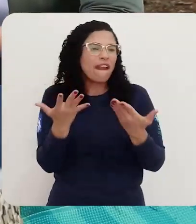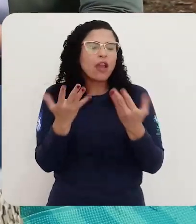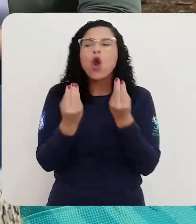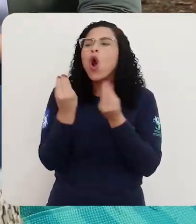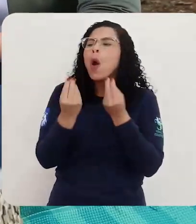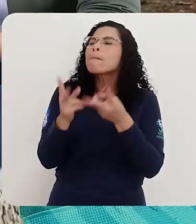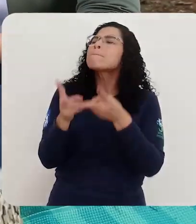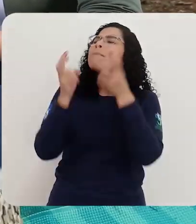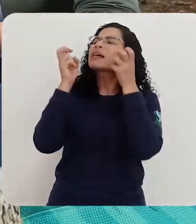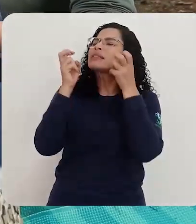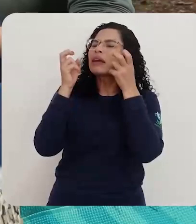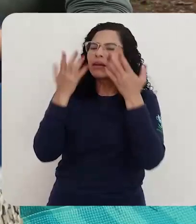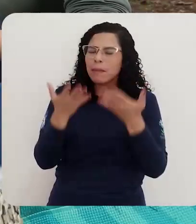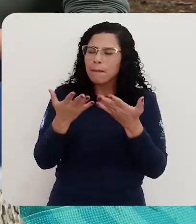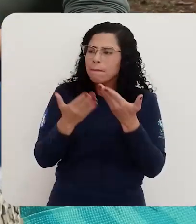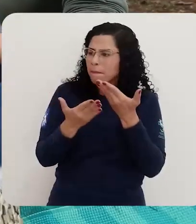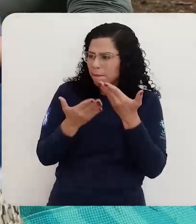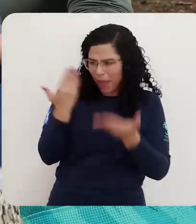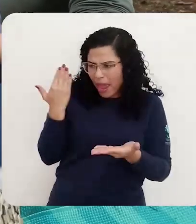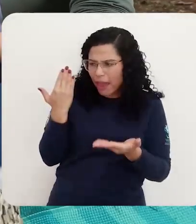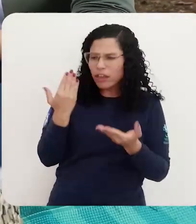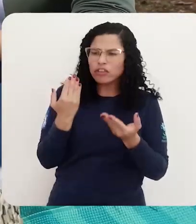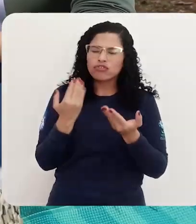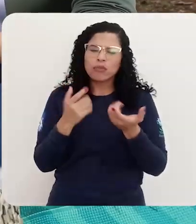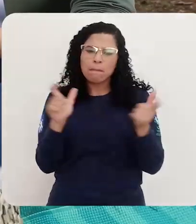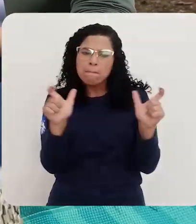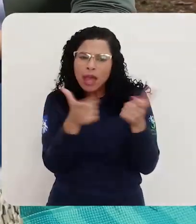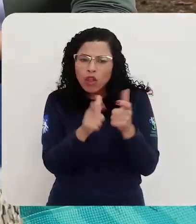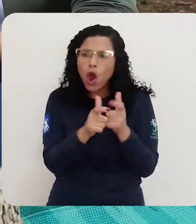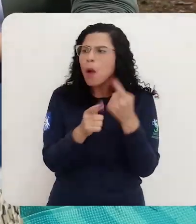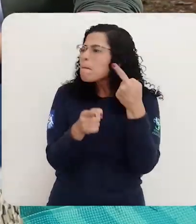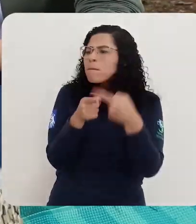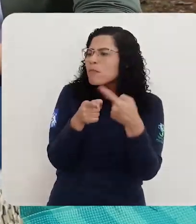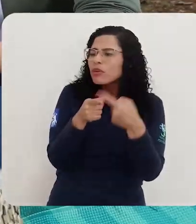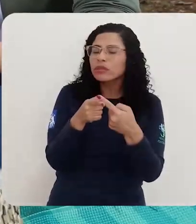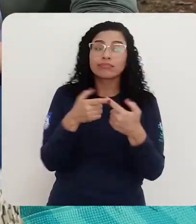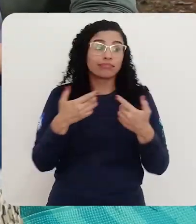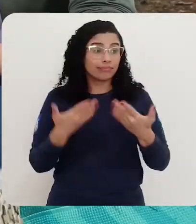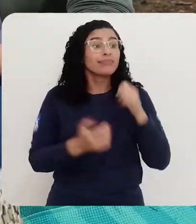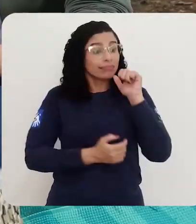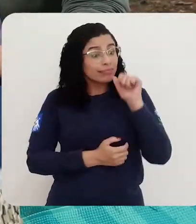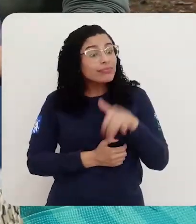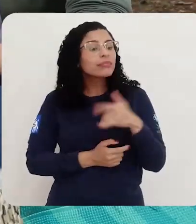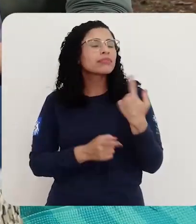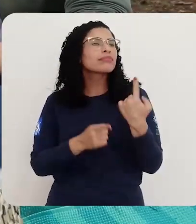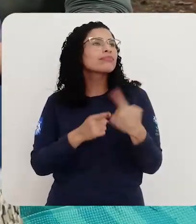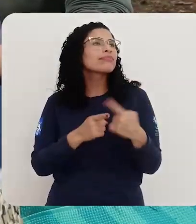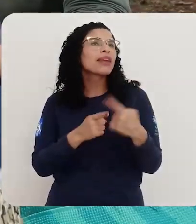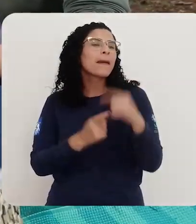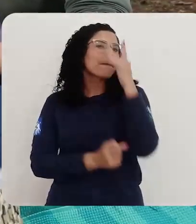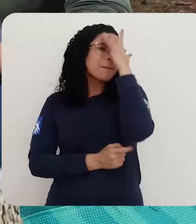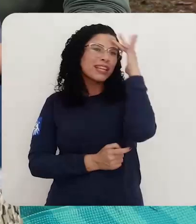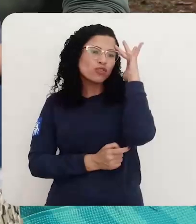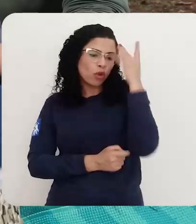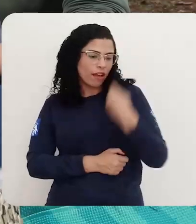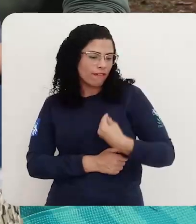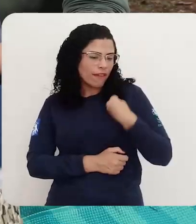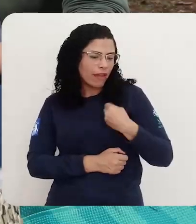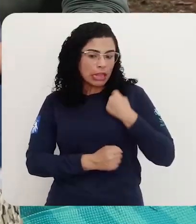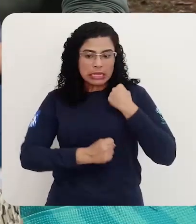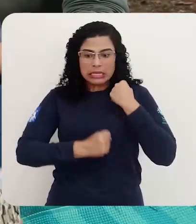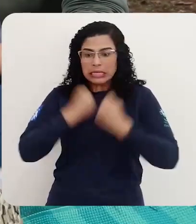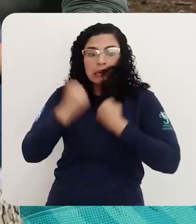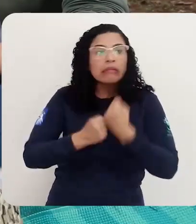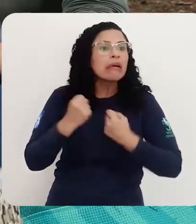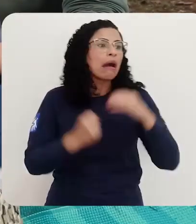percebe esse vínculo? É menor e por quê? Sim, é bem menor, que as pessoas estão vivendo